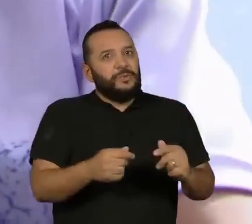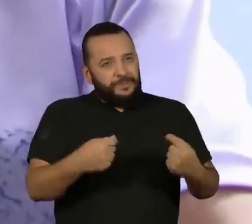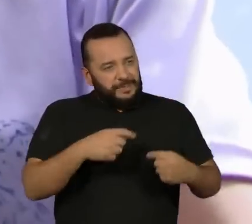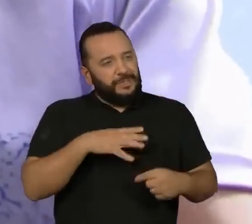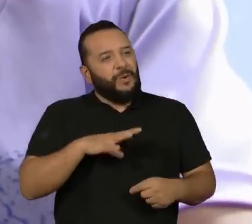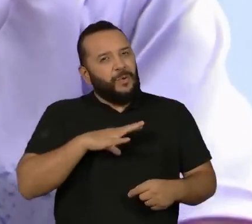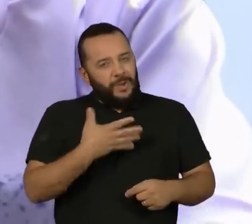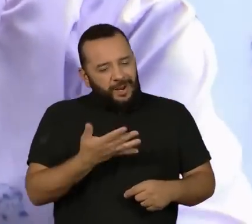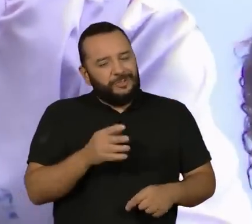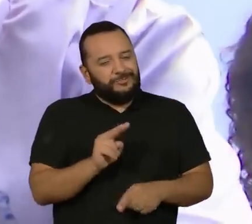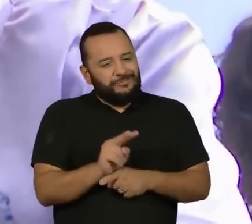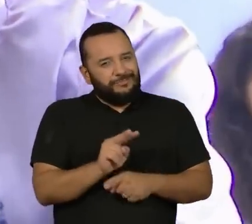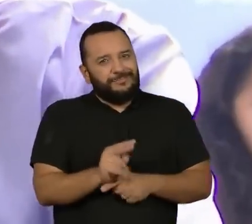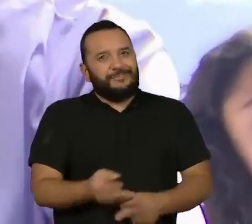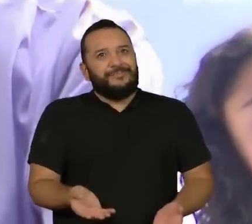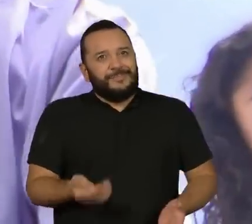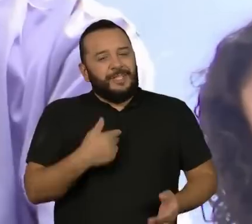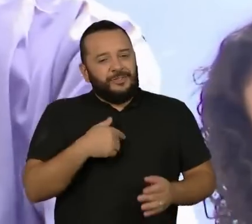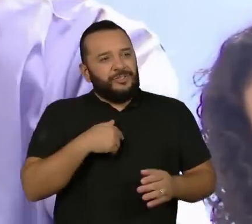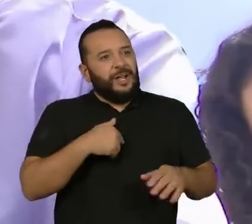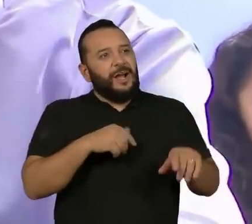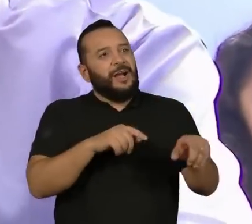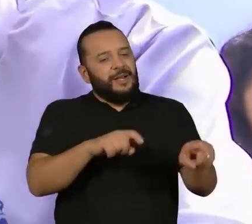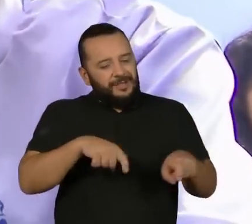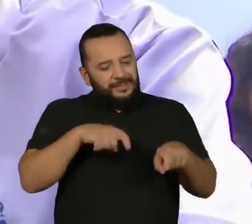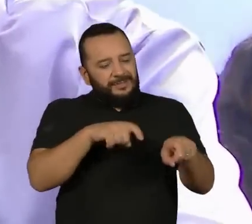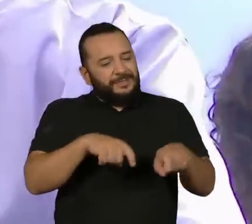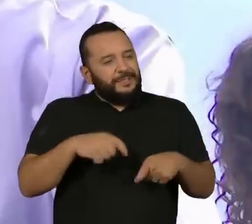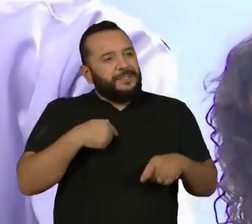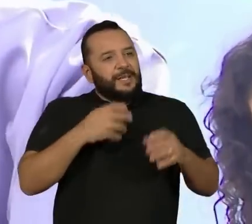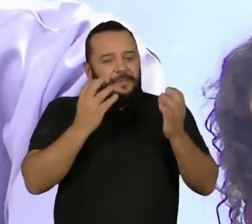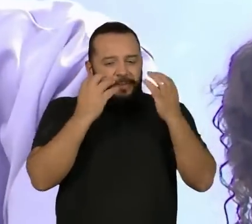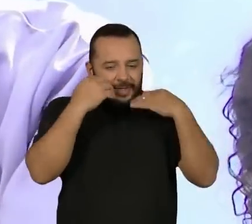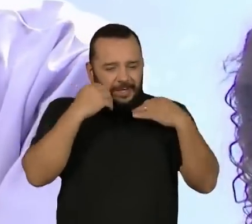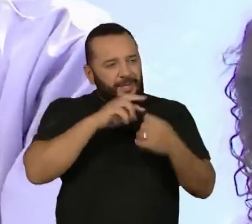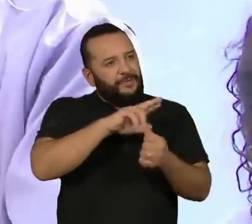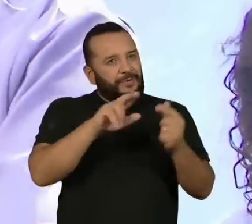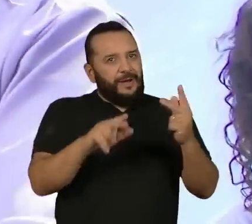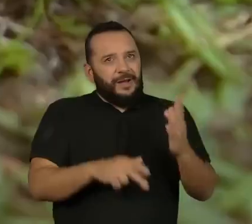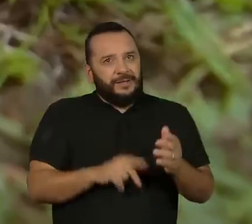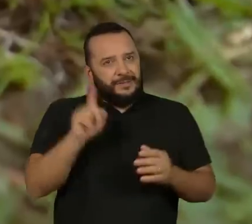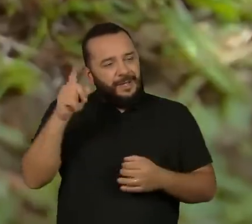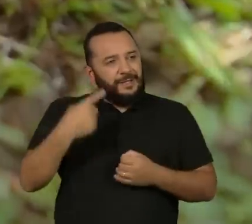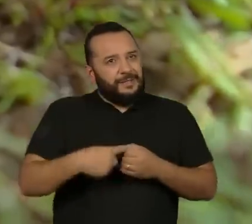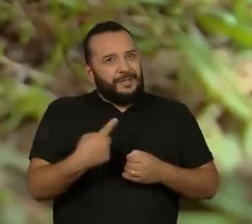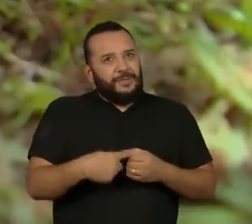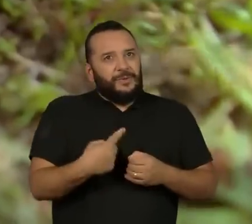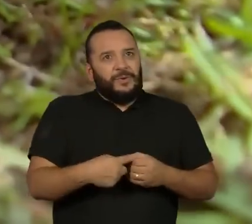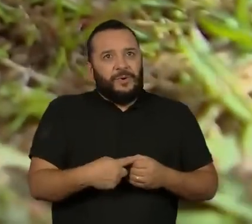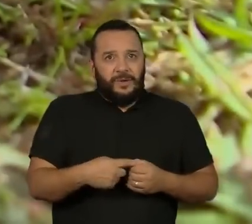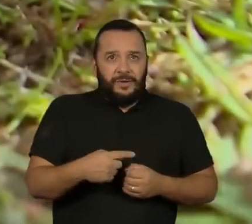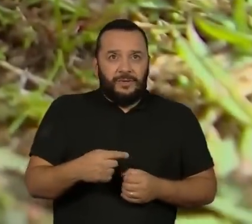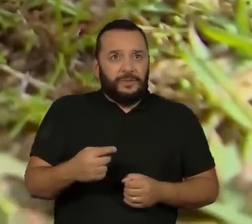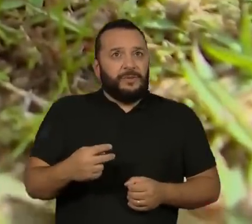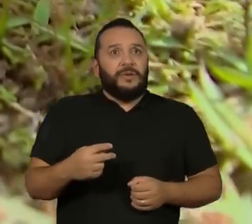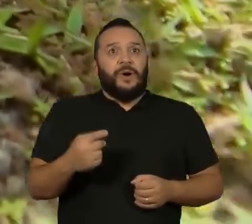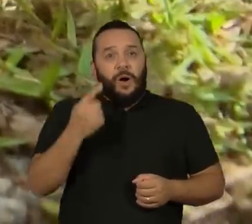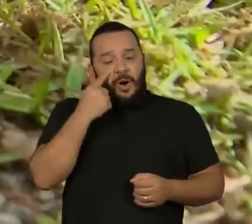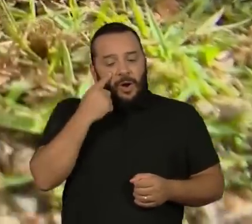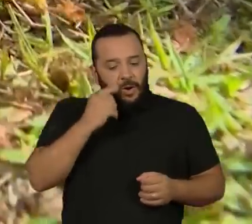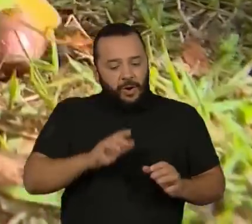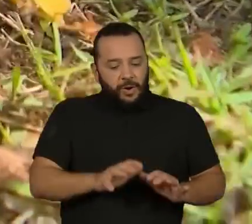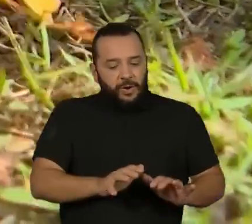coragem. Eu já plantei muito milho, muito tudo no interior. Aí, ó, não pode apertar muito não para